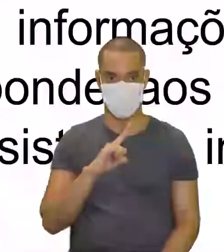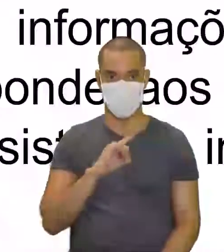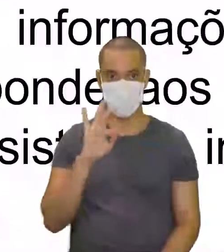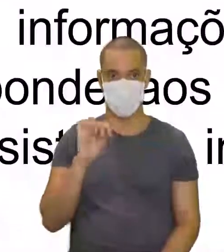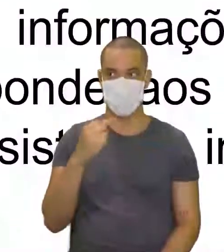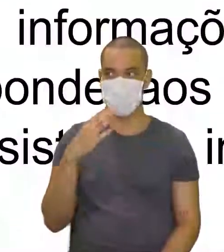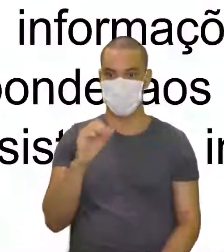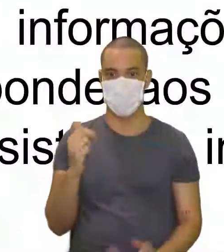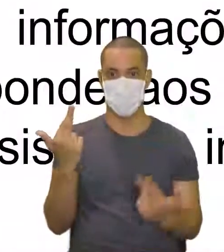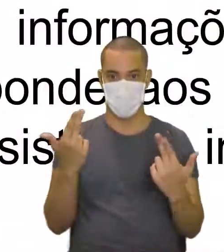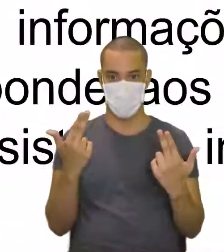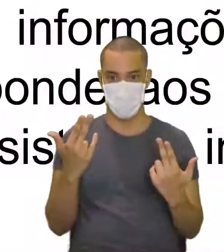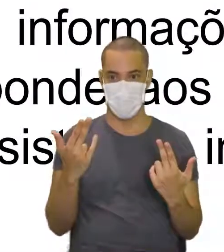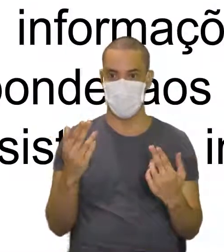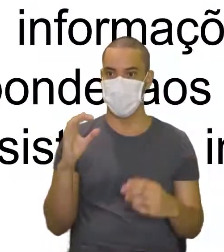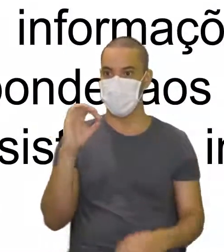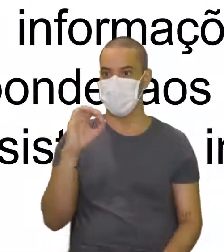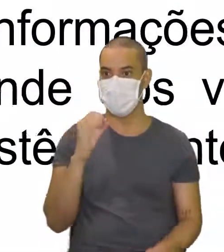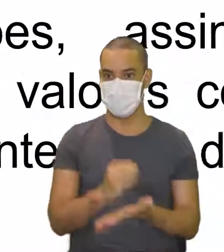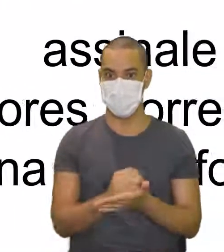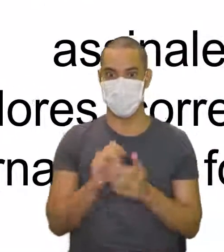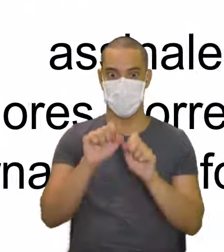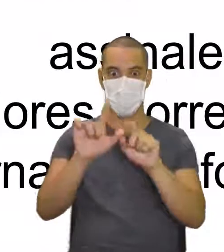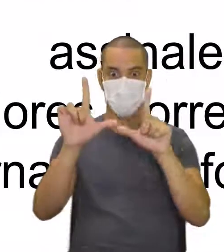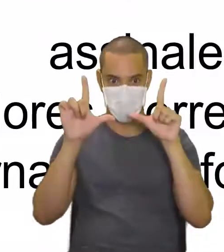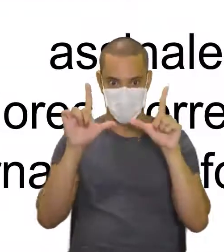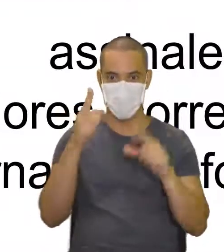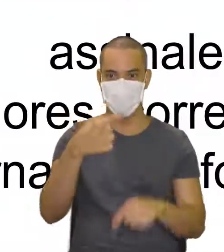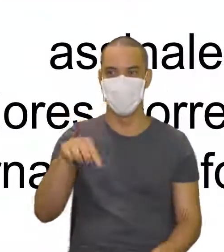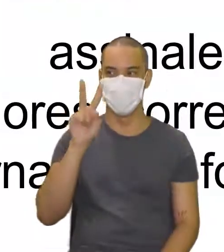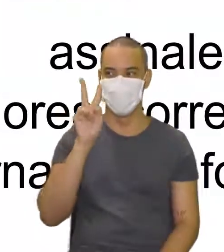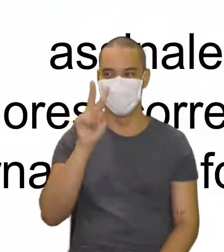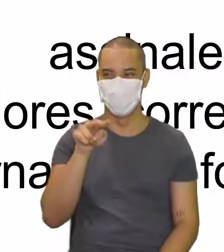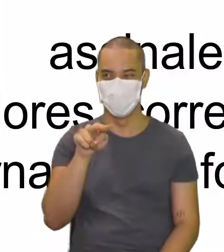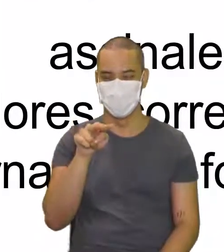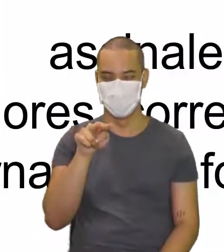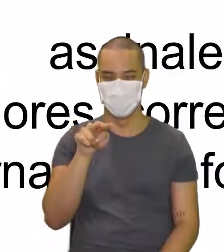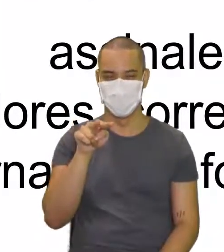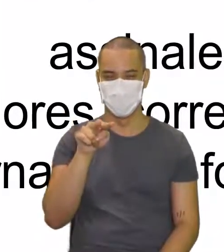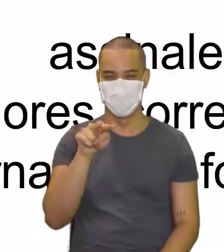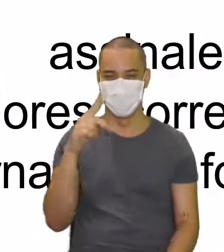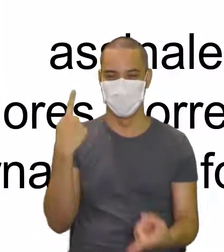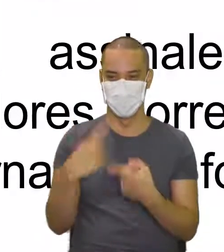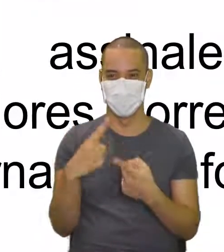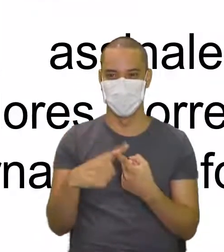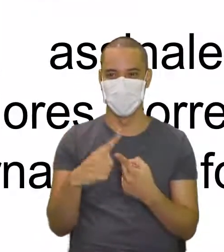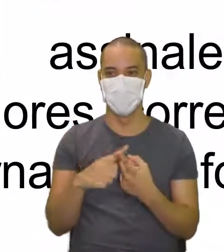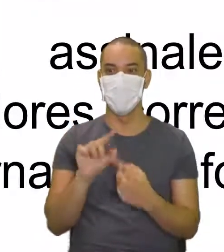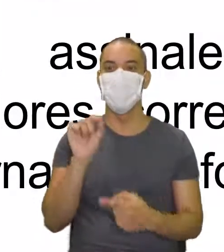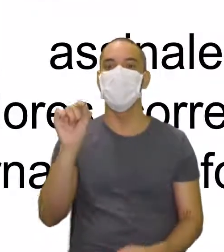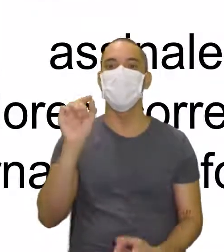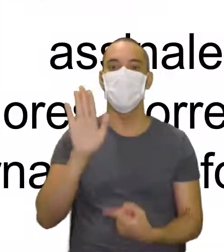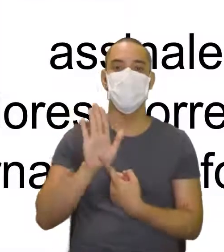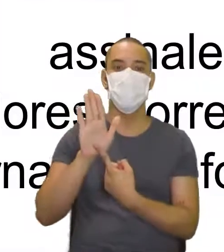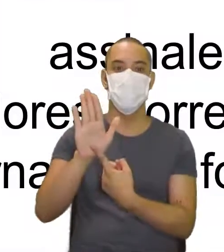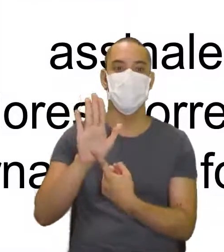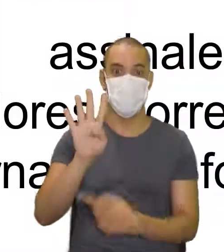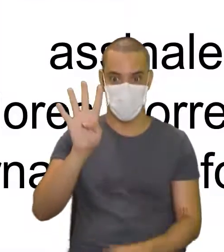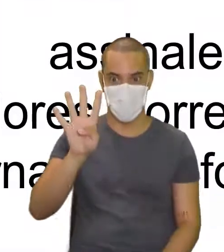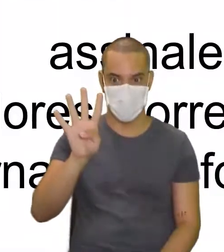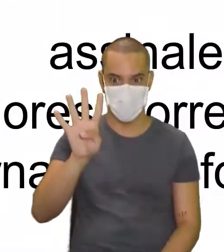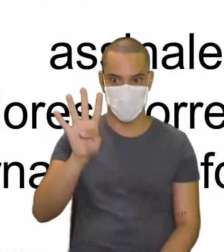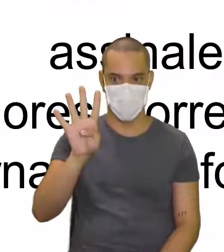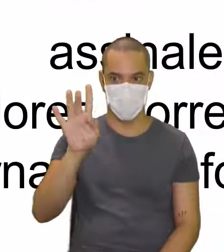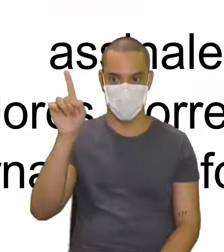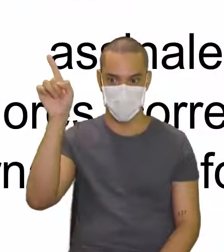a zero aqui, ó, ok? Até dei um zoom aqui, ó. Quando a nossa tensão aqui é igual a zero, a nossa corrente é quanto? 4.